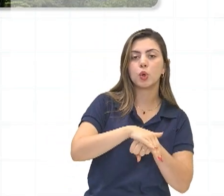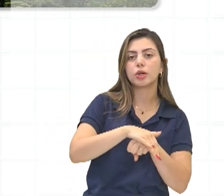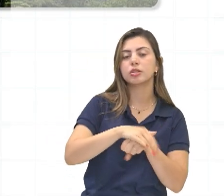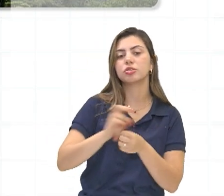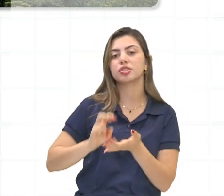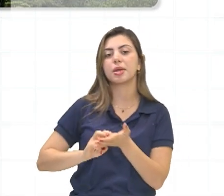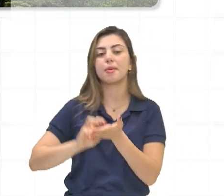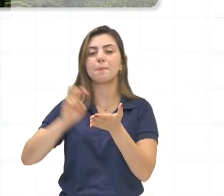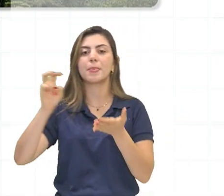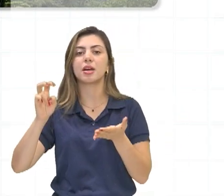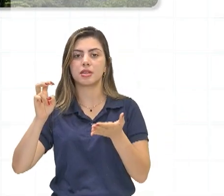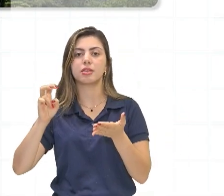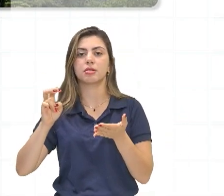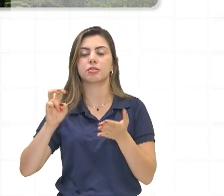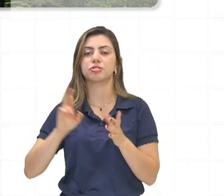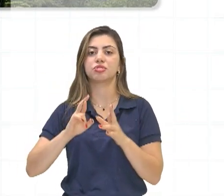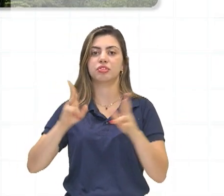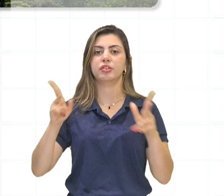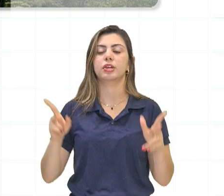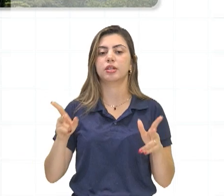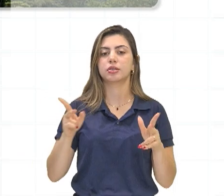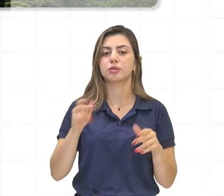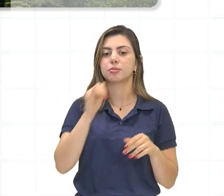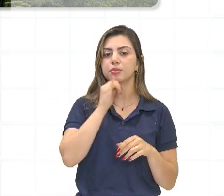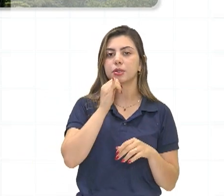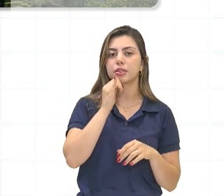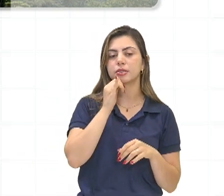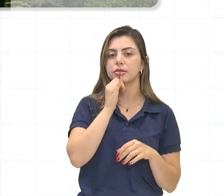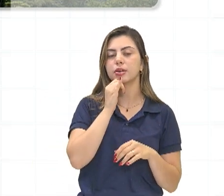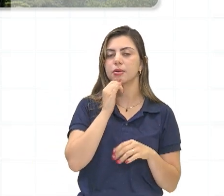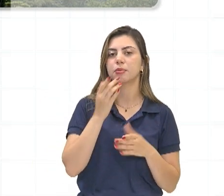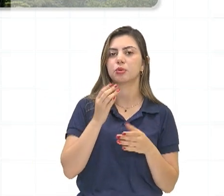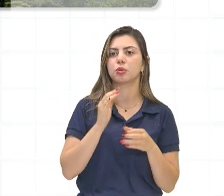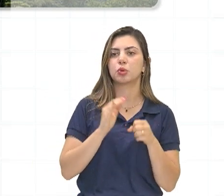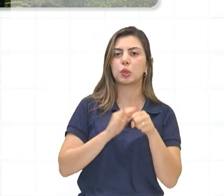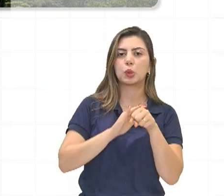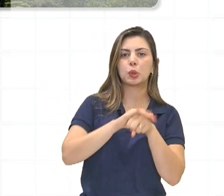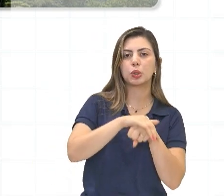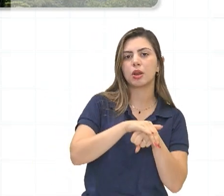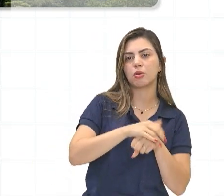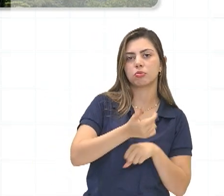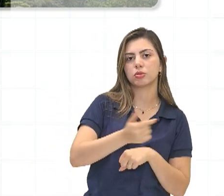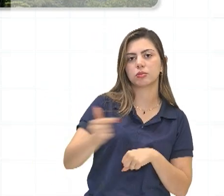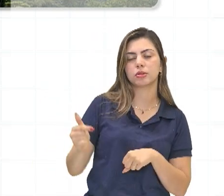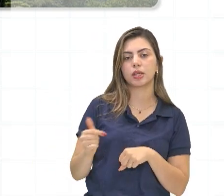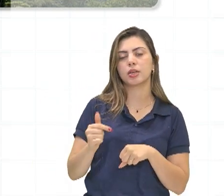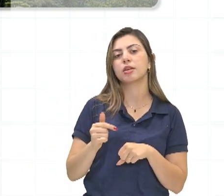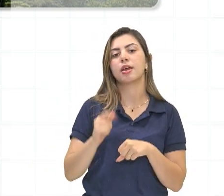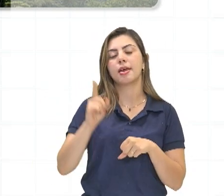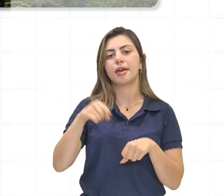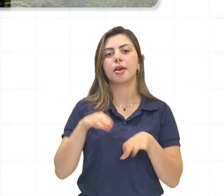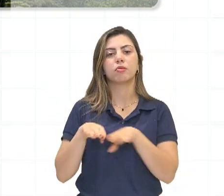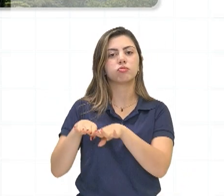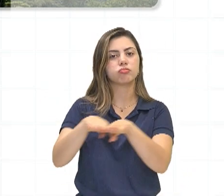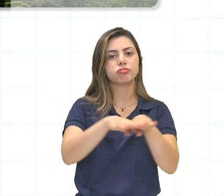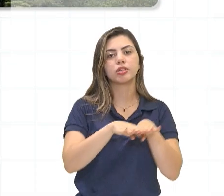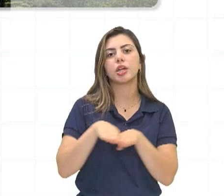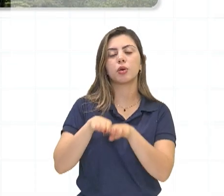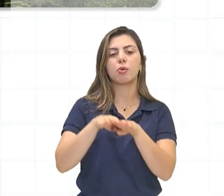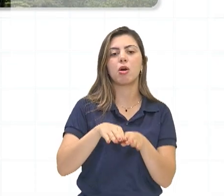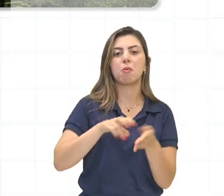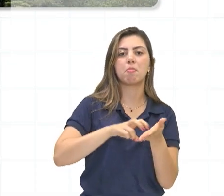uma temperatura que de dia é muito quente e à noite vai ser muito fria. Não, é uma baixa amplitude